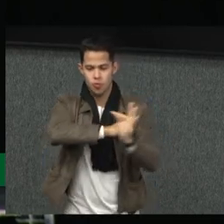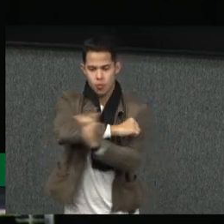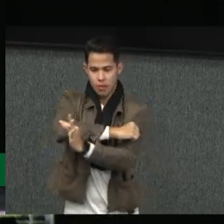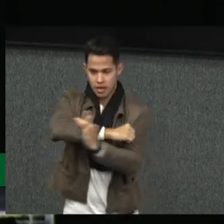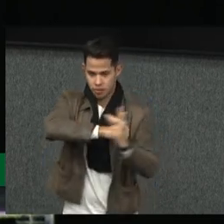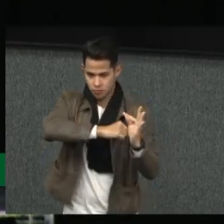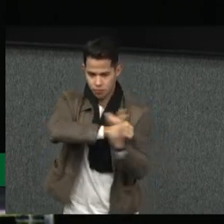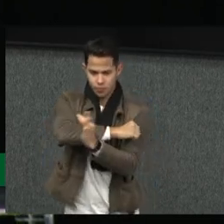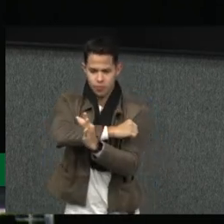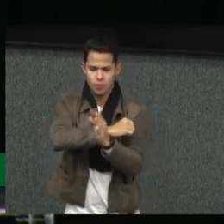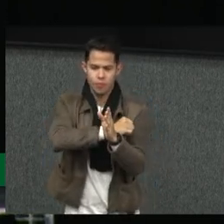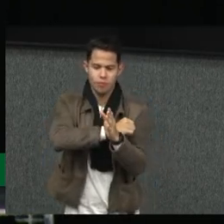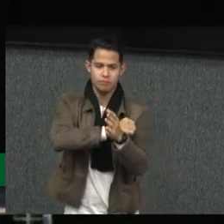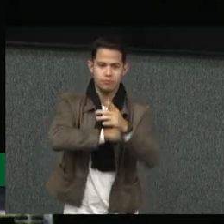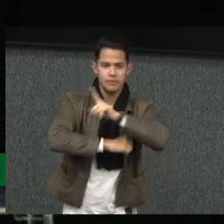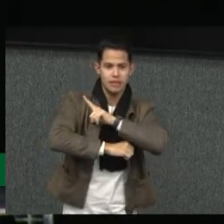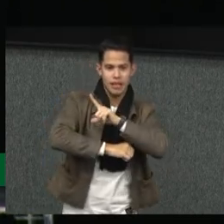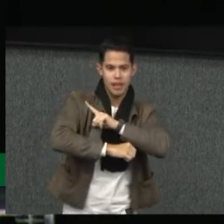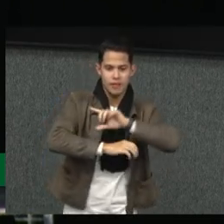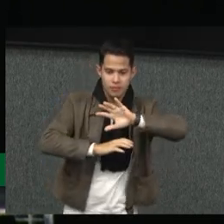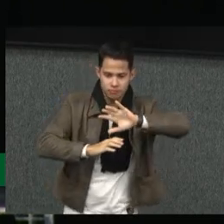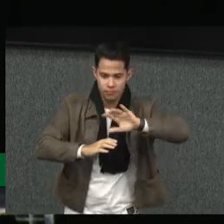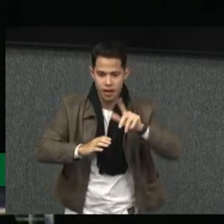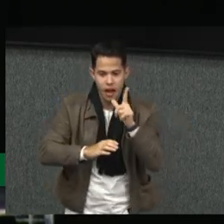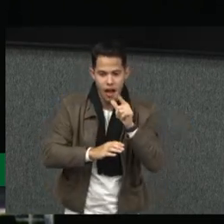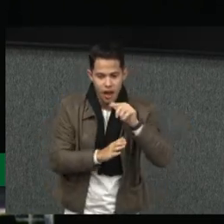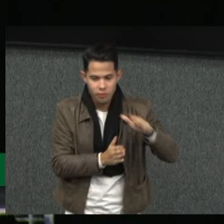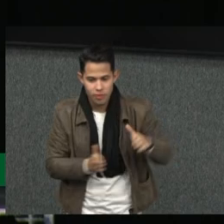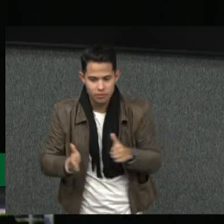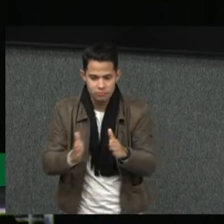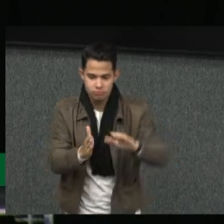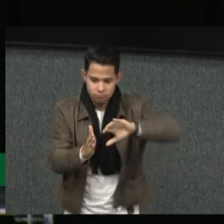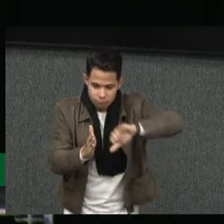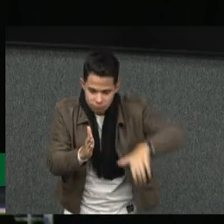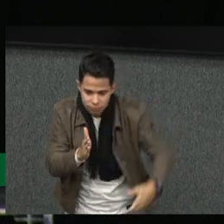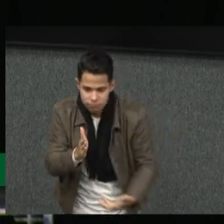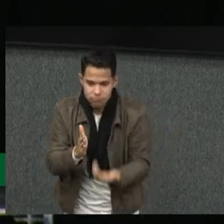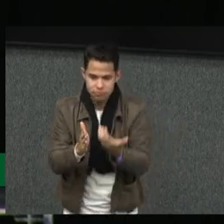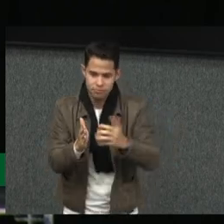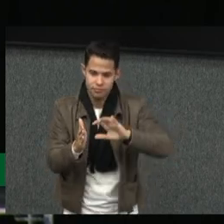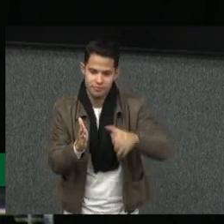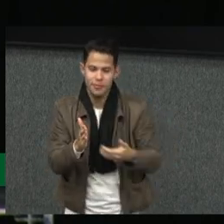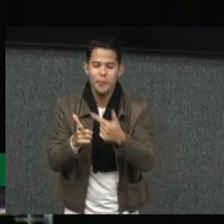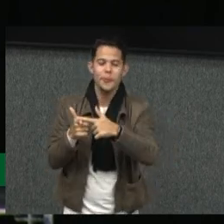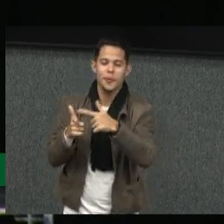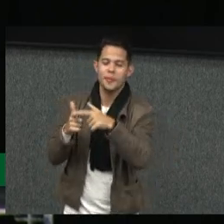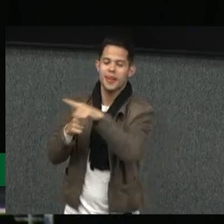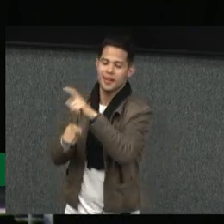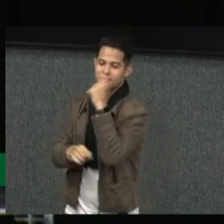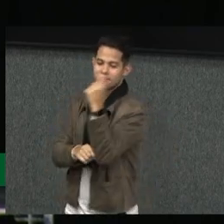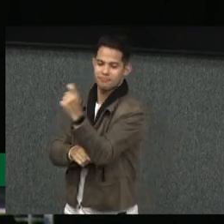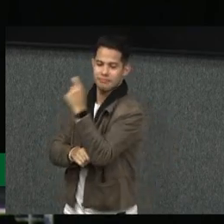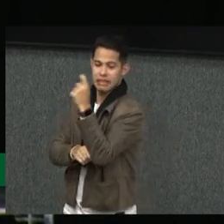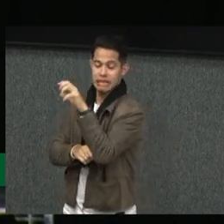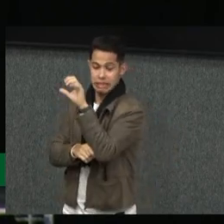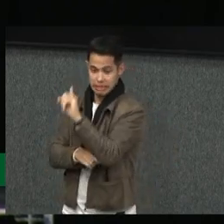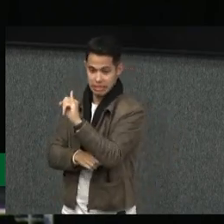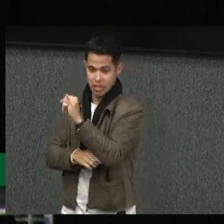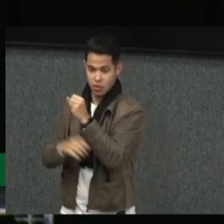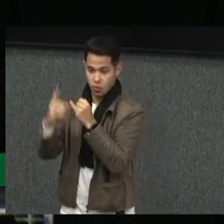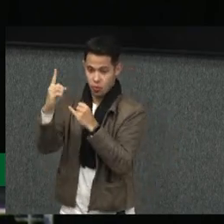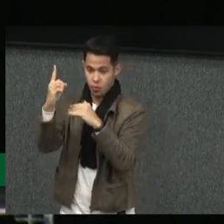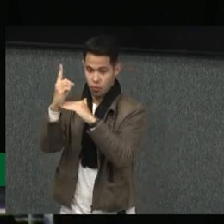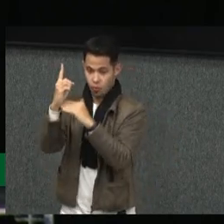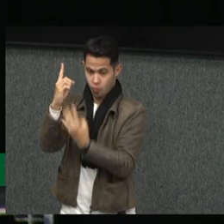a efetifação depois do desassorreamento. Tivemos esse problema grave no Rio Grande do Sul que se um quarto da água que caiu no Rio Grande do Sul